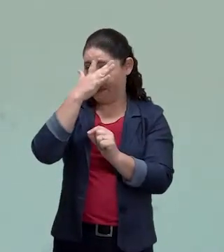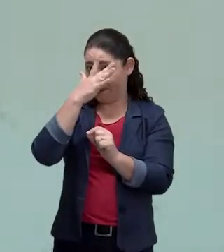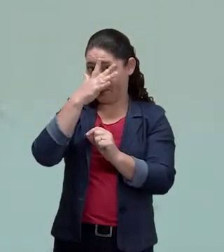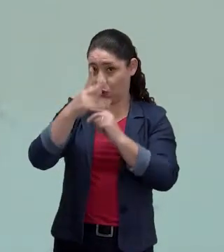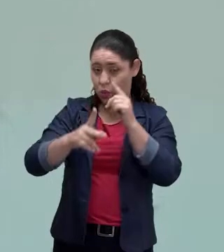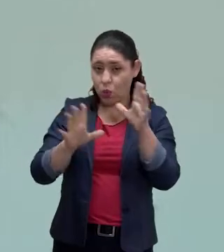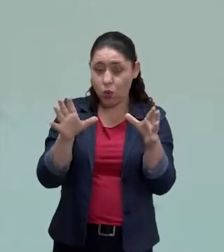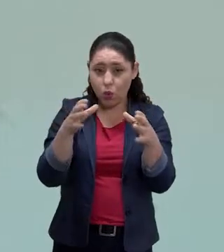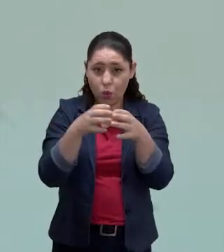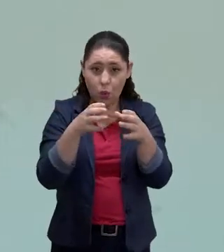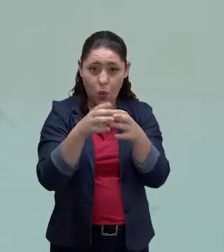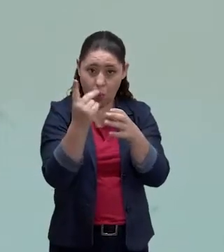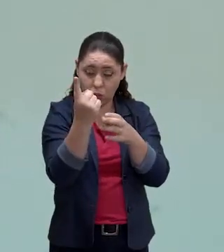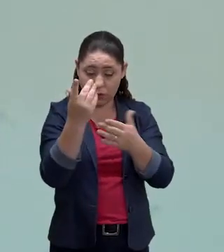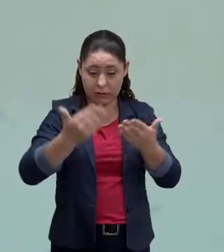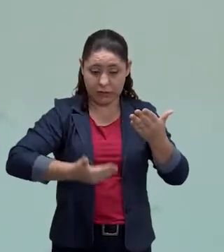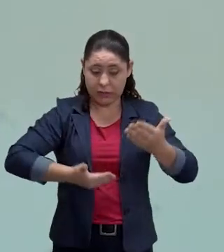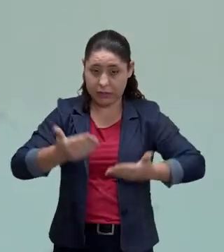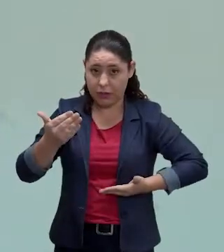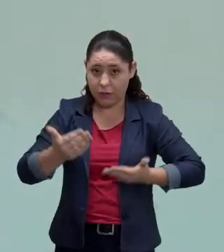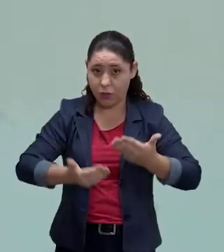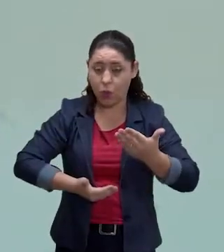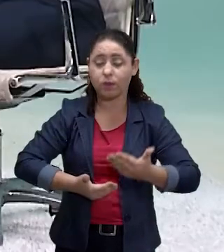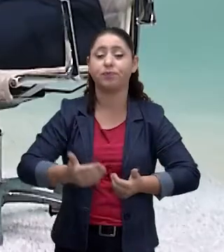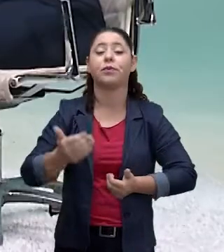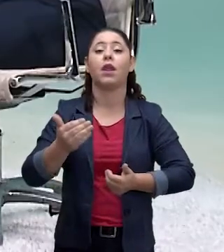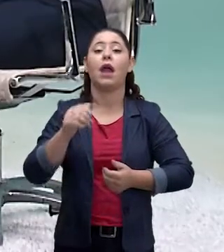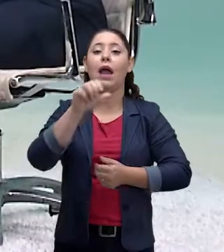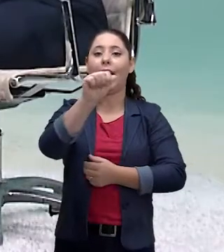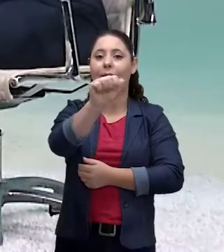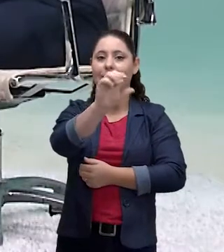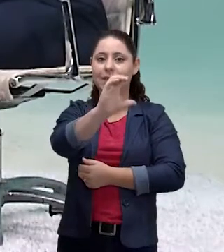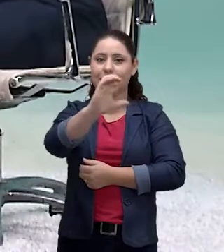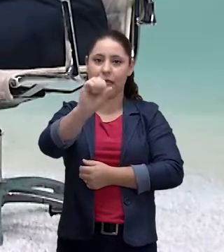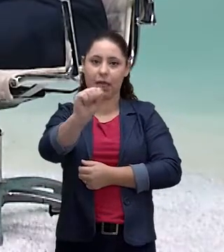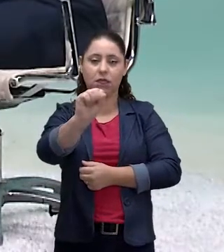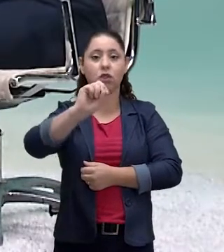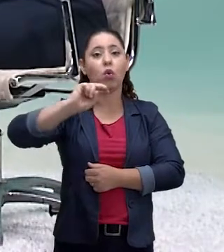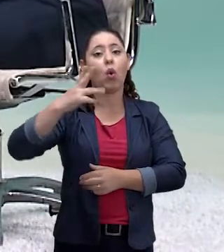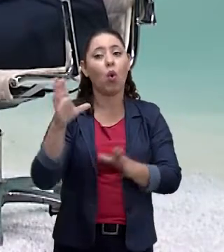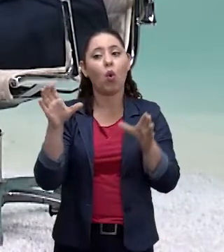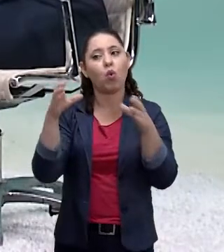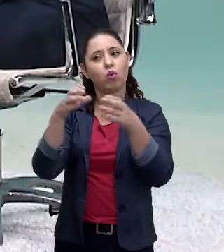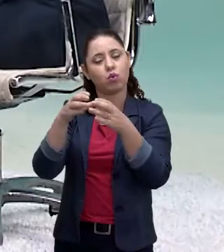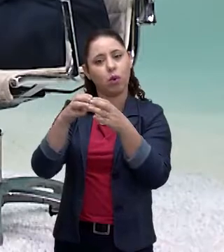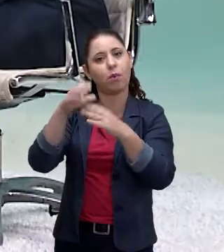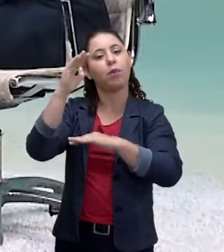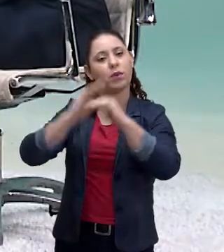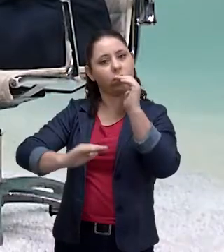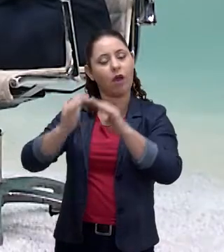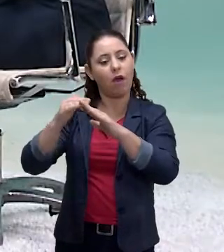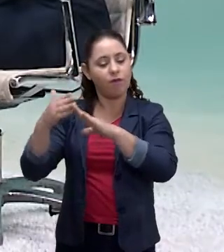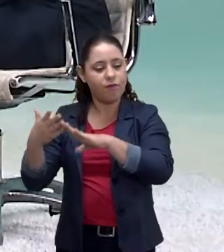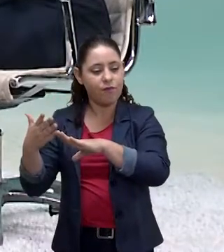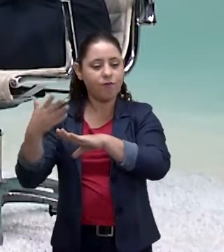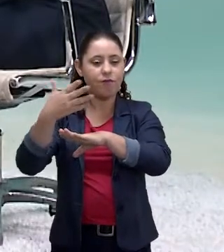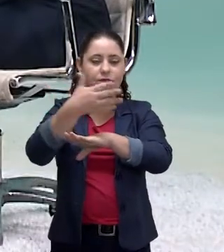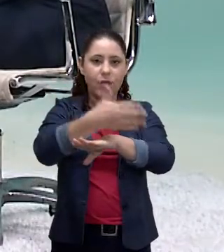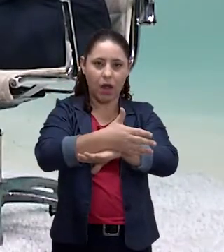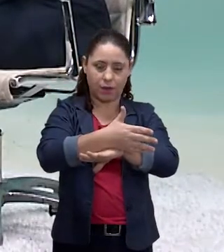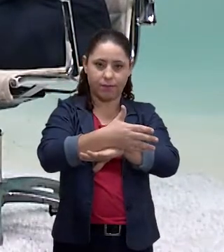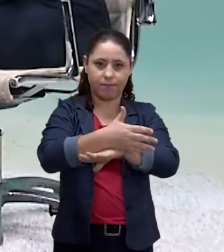um ente público, de um servidor, de um agente de saúde ou de uma equipe ir até a localidade onde está